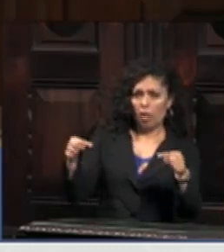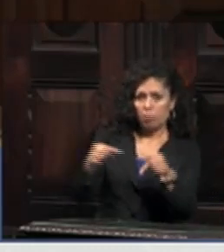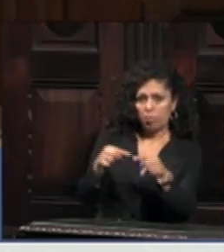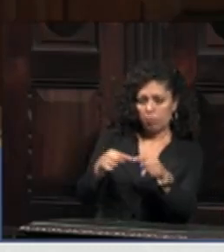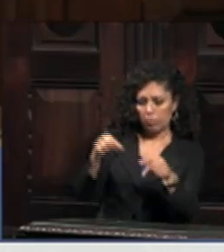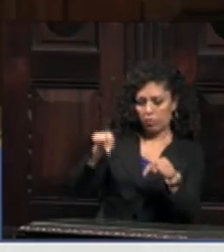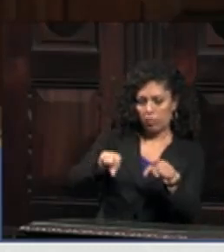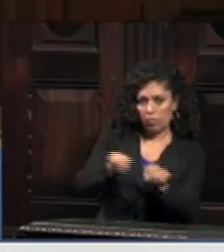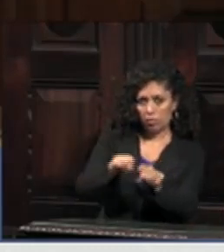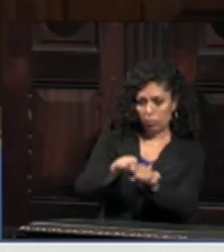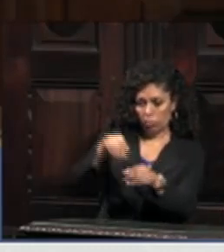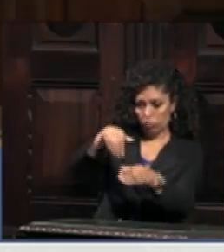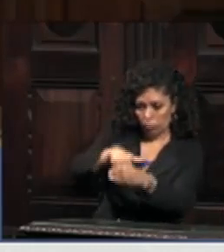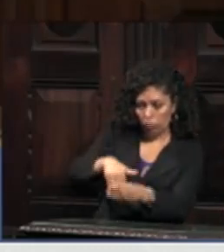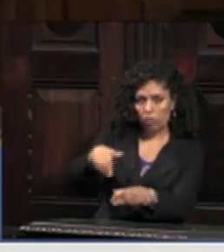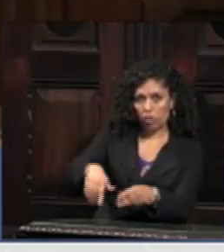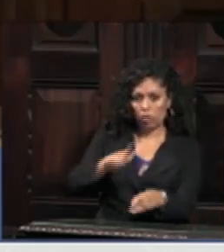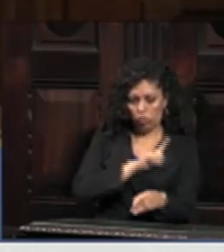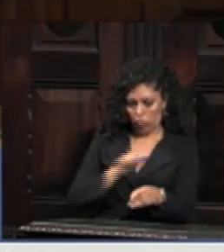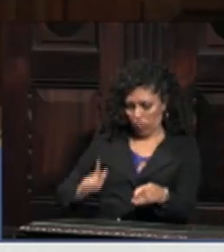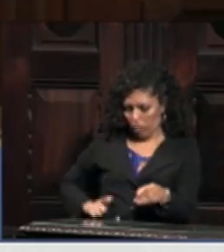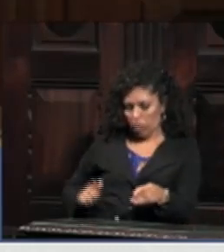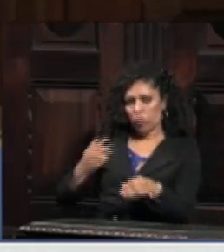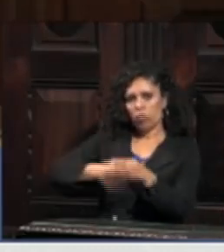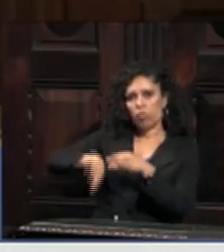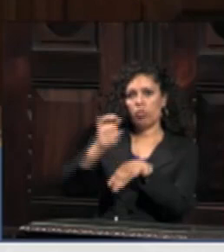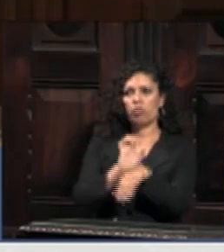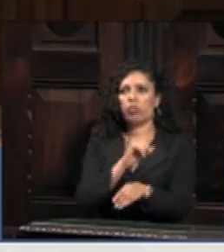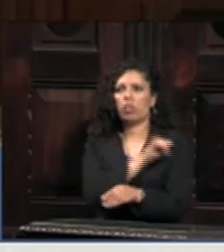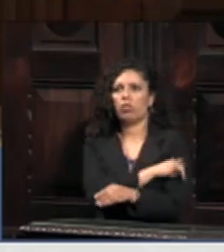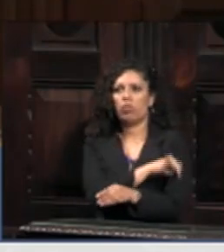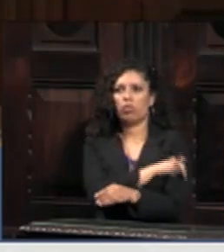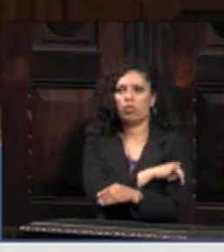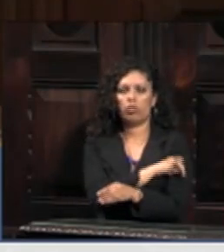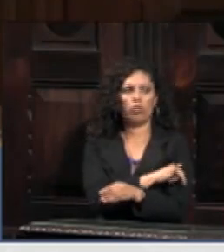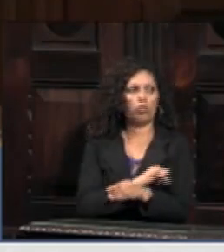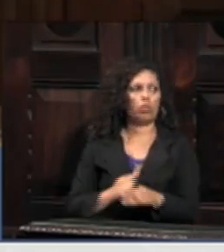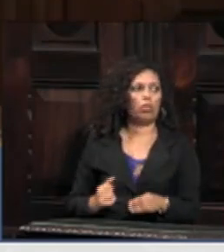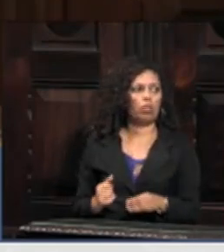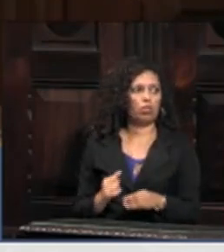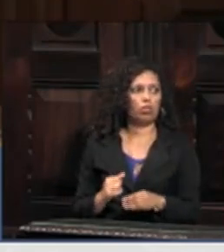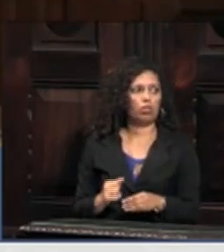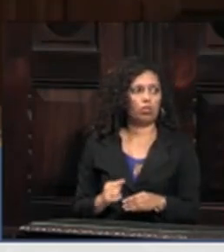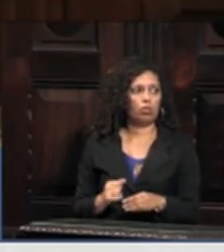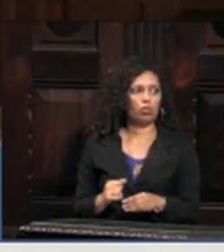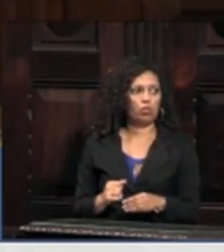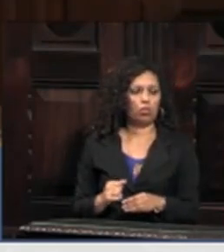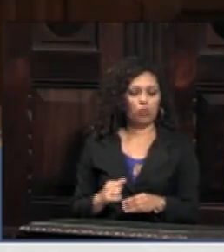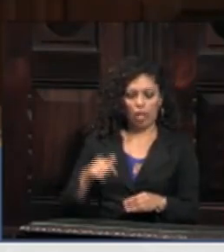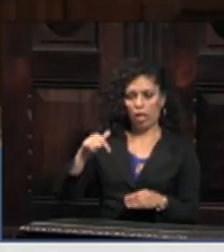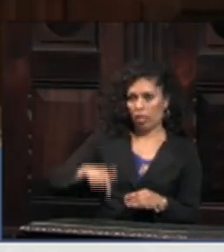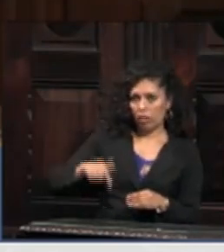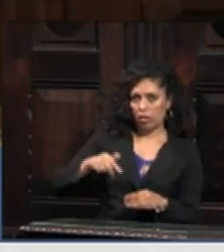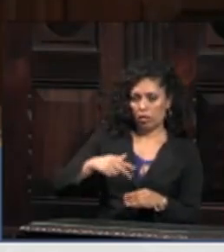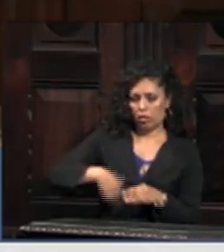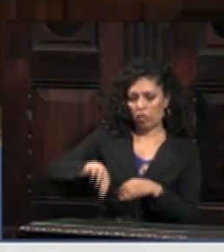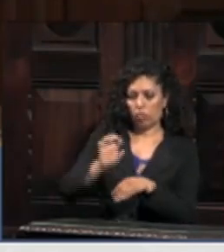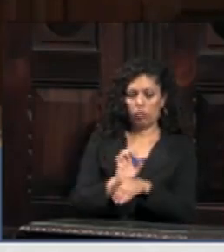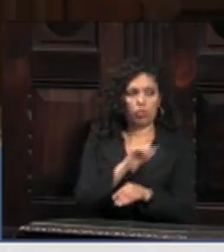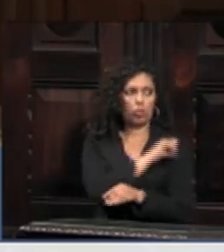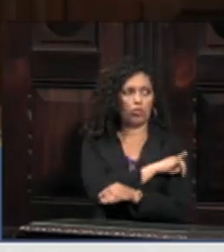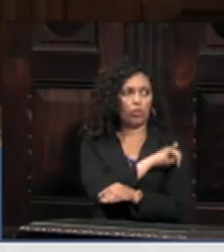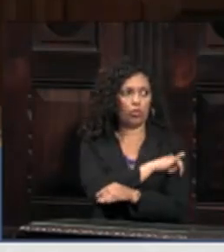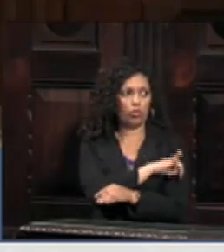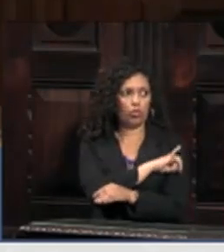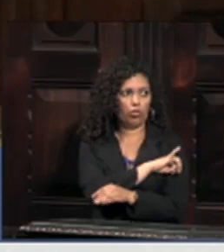de Janeiro. A eleição nacional e estadual ficou nas